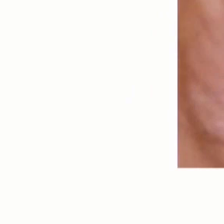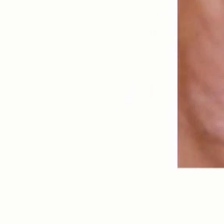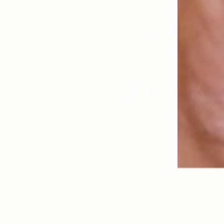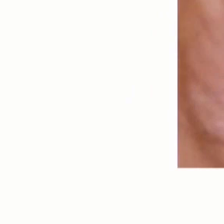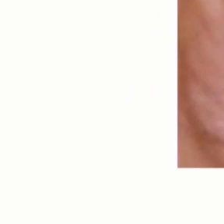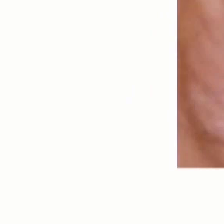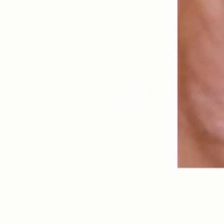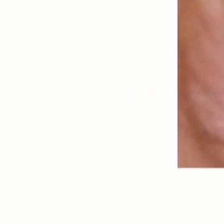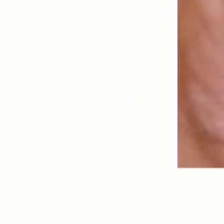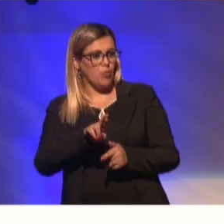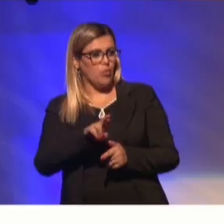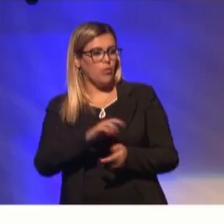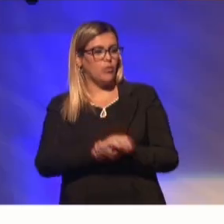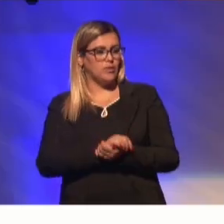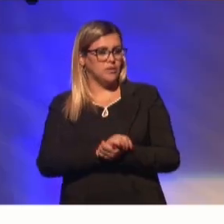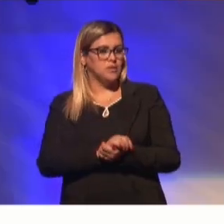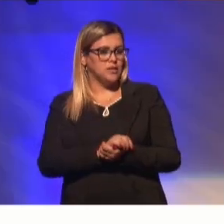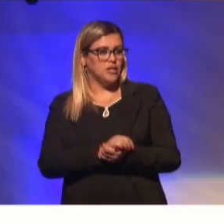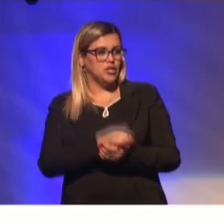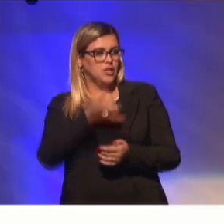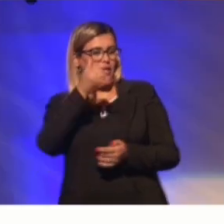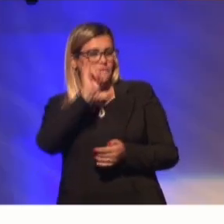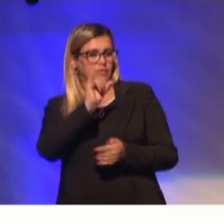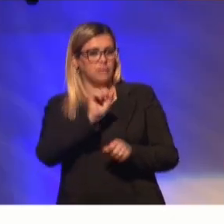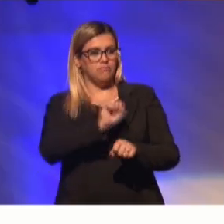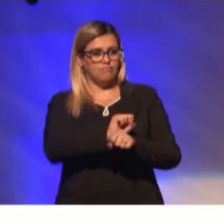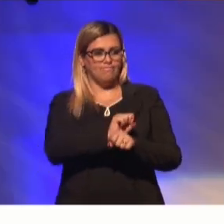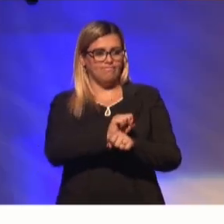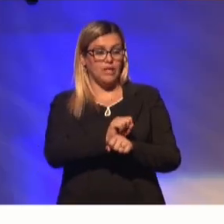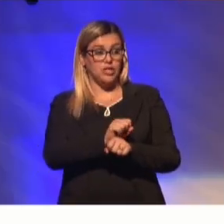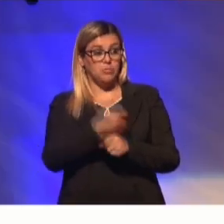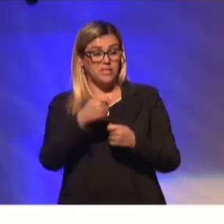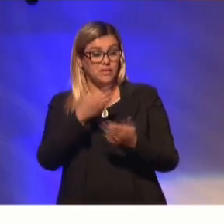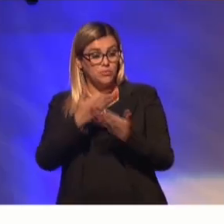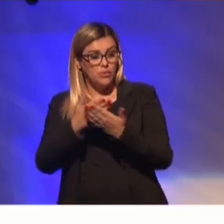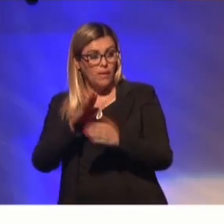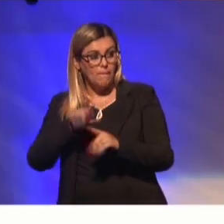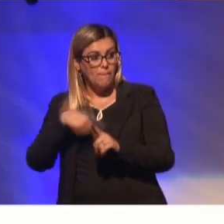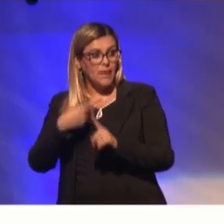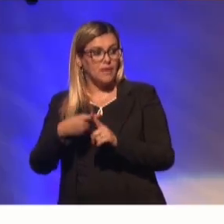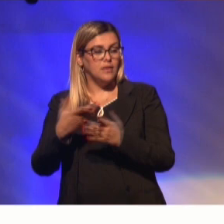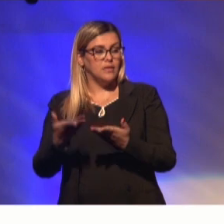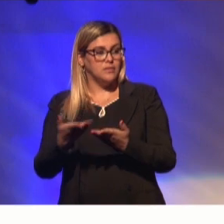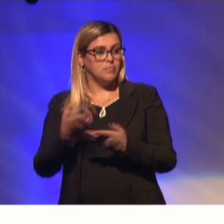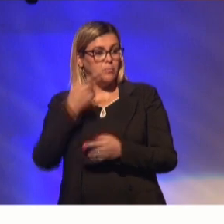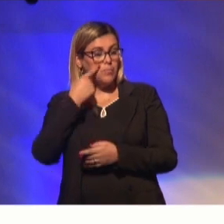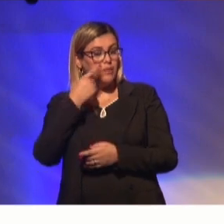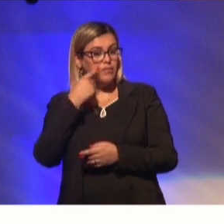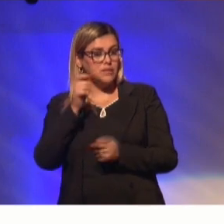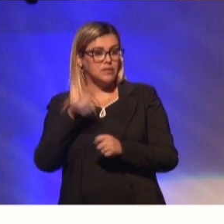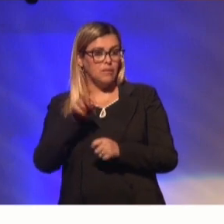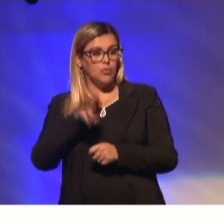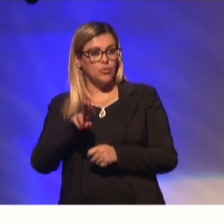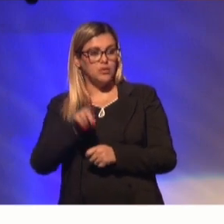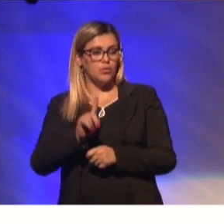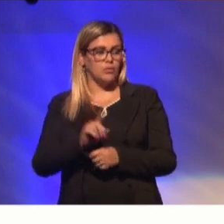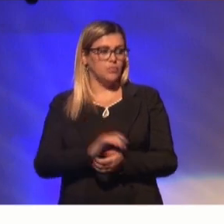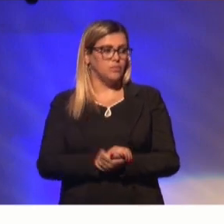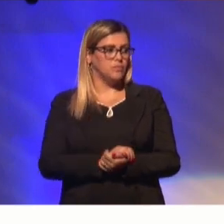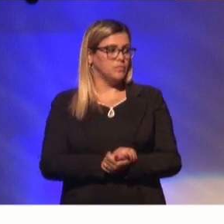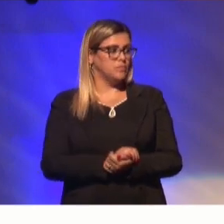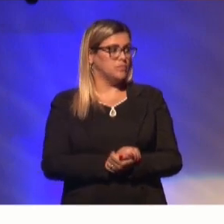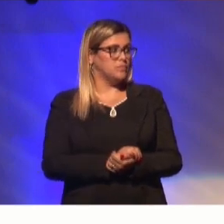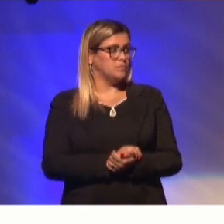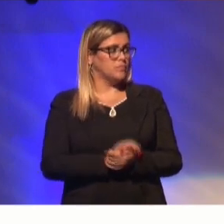tumores malignos, são indicações que a gente deve rever e ser bem aplicada.